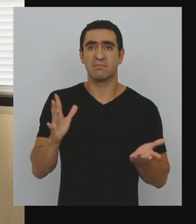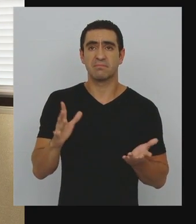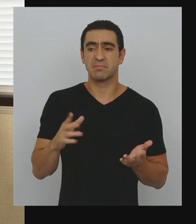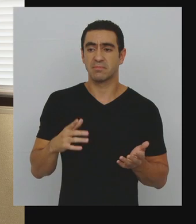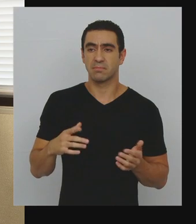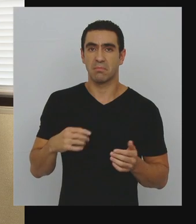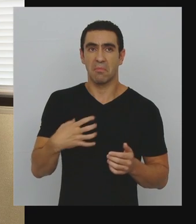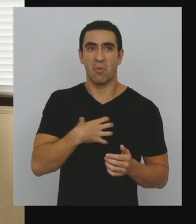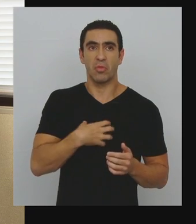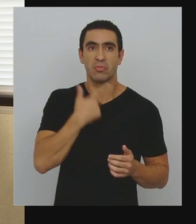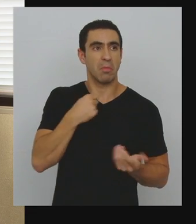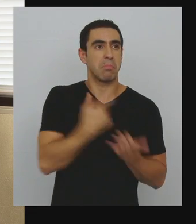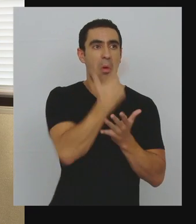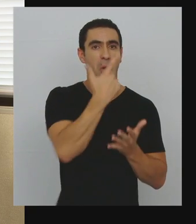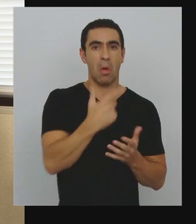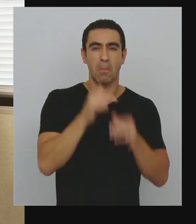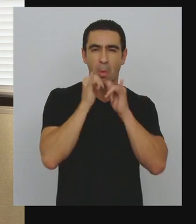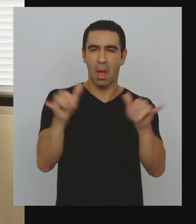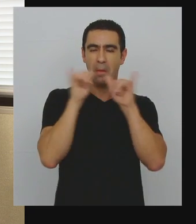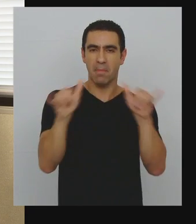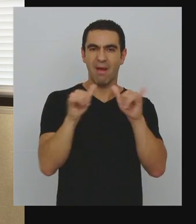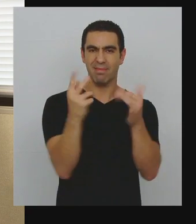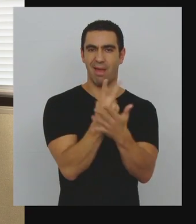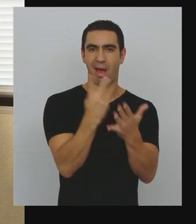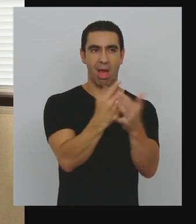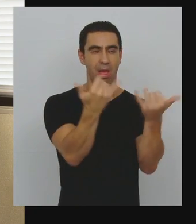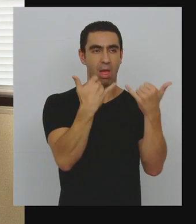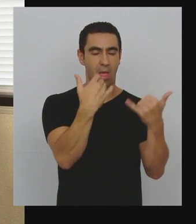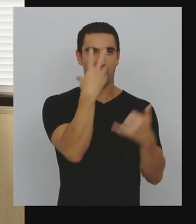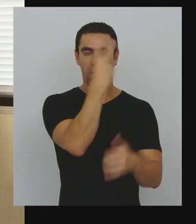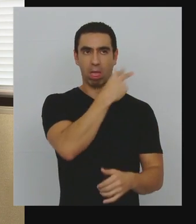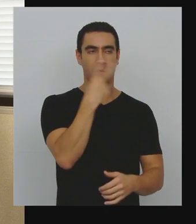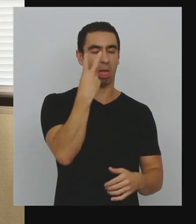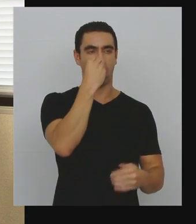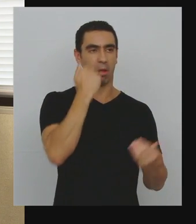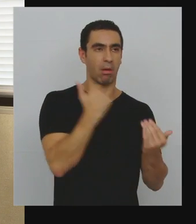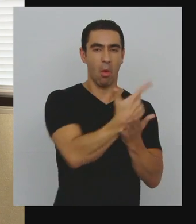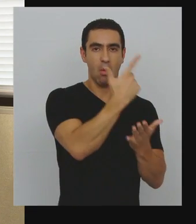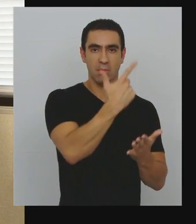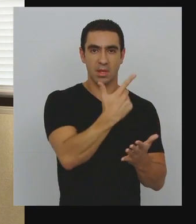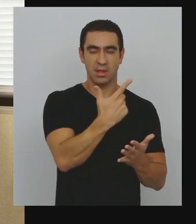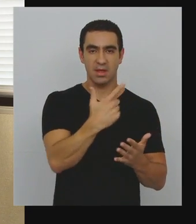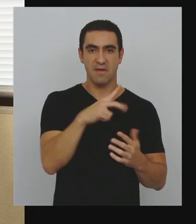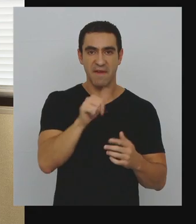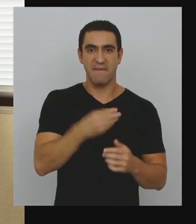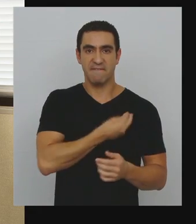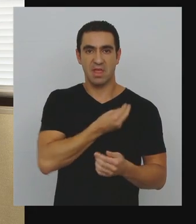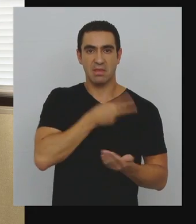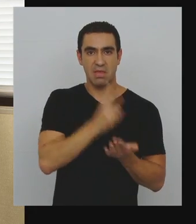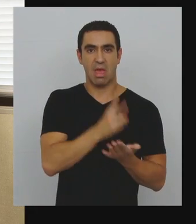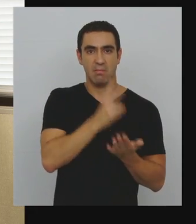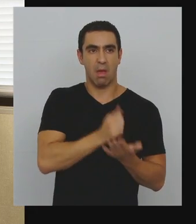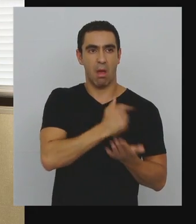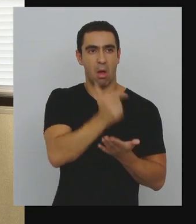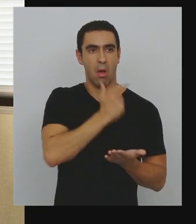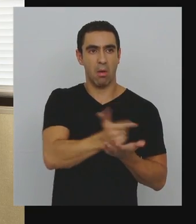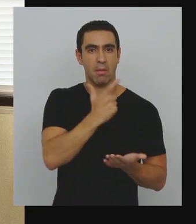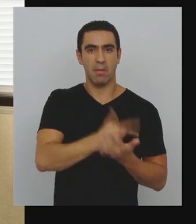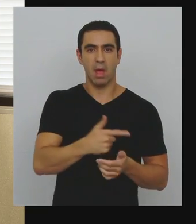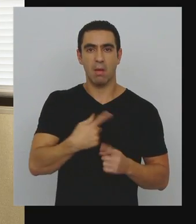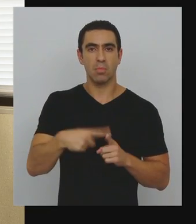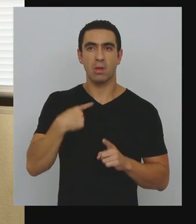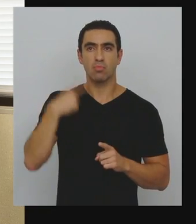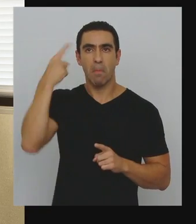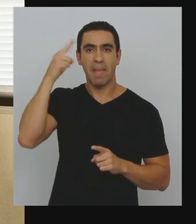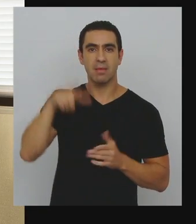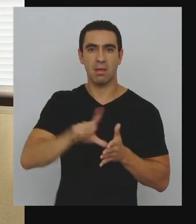por impulso, por propaganda às vezes equivocada. Então, você cria um indivíduo ali que ele vai passar a vida inteira dele fazendo coisas